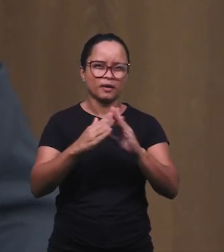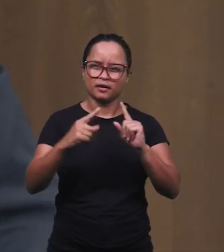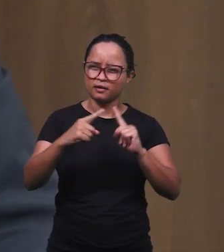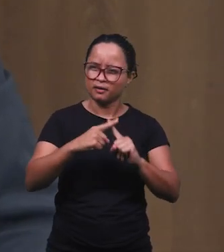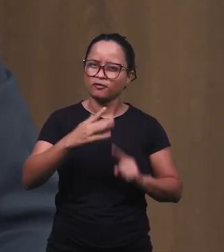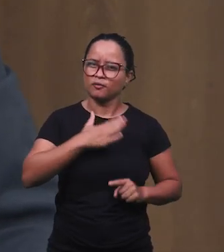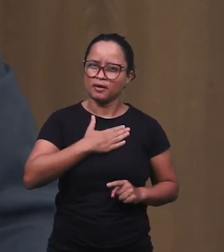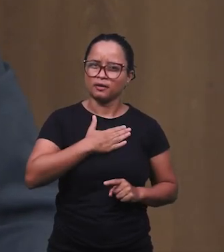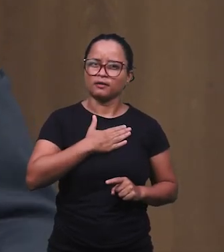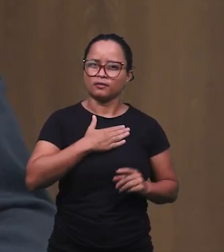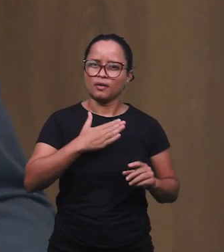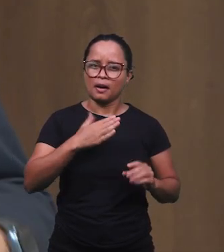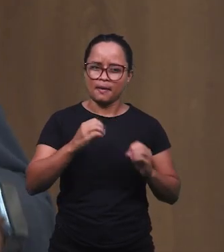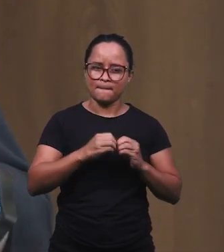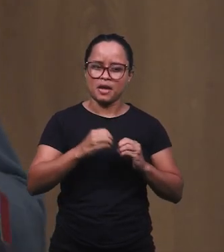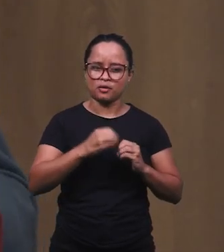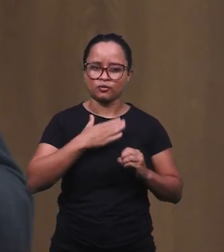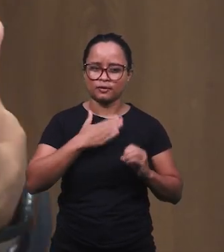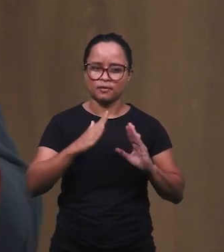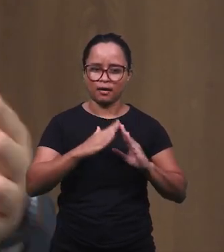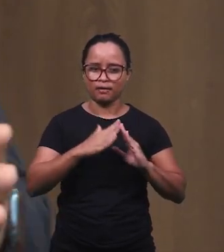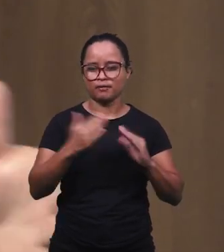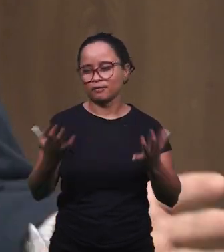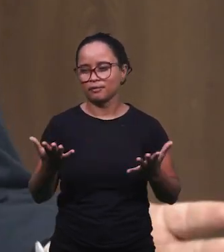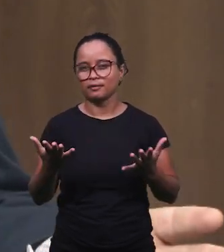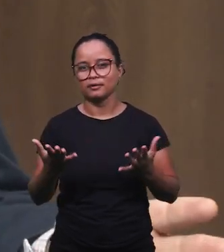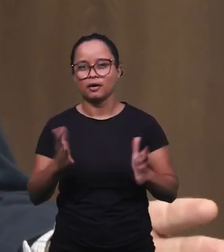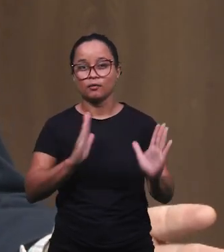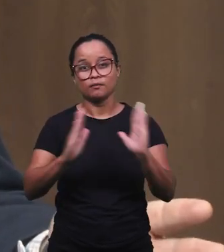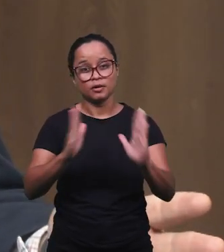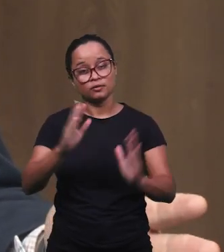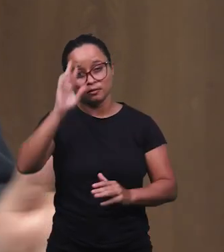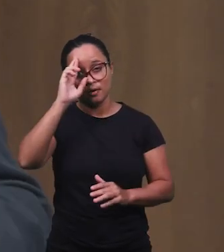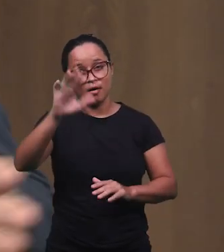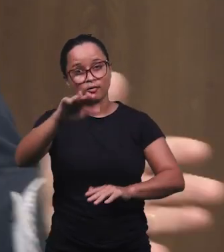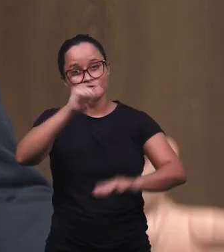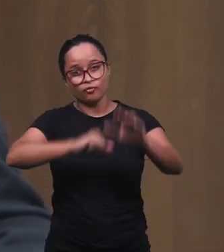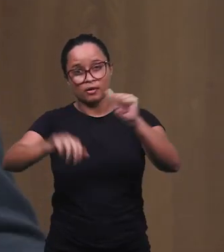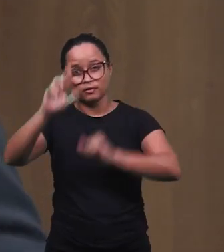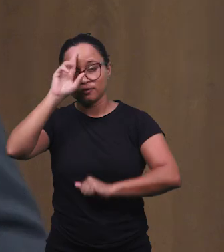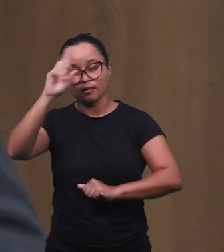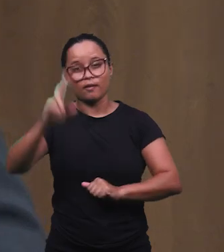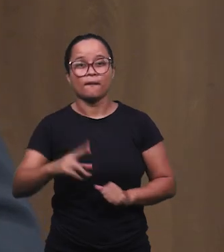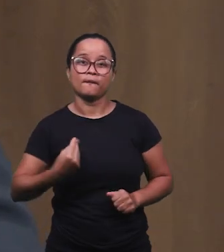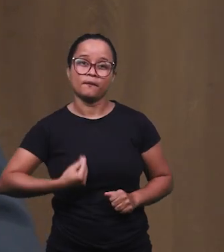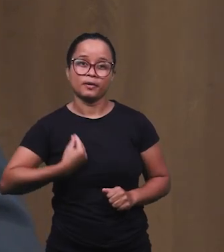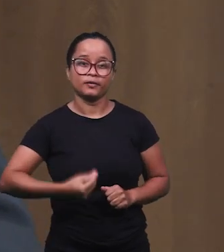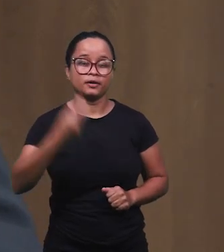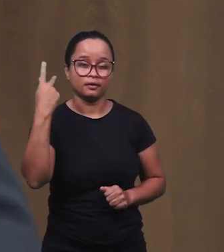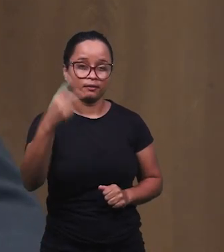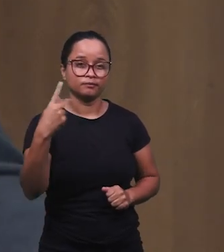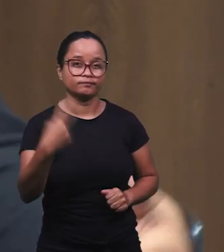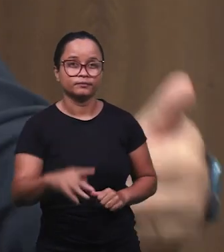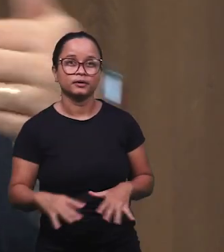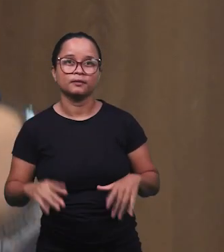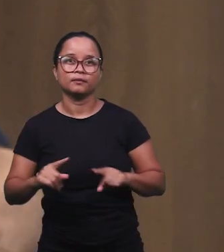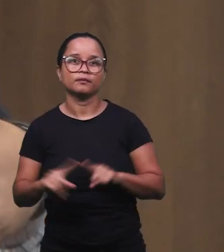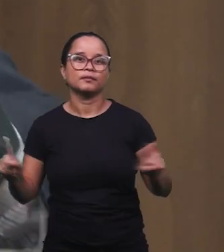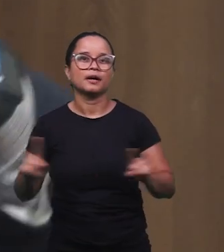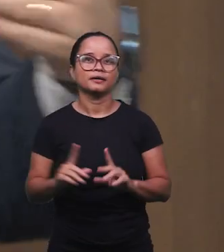igreja próxima a mim. Então, o tempo é o tempo do Senhor para a vida delas, é o chamado que o Senhor fará para a vida delas.